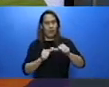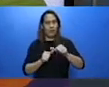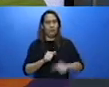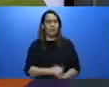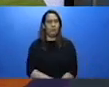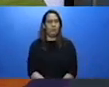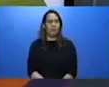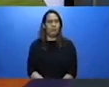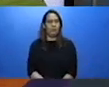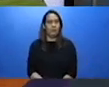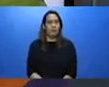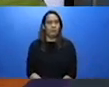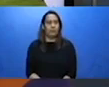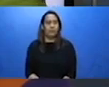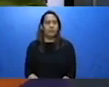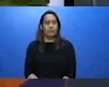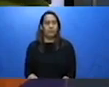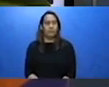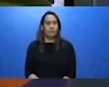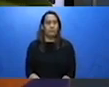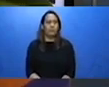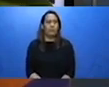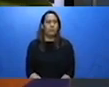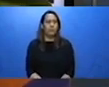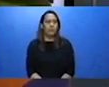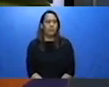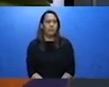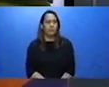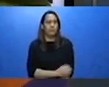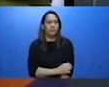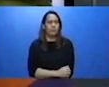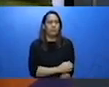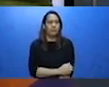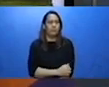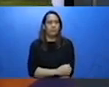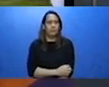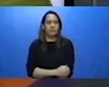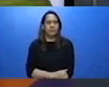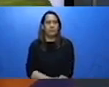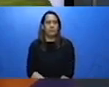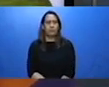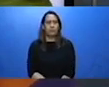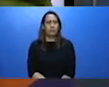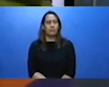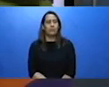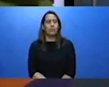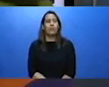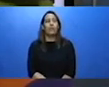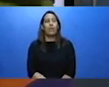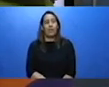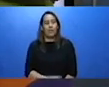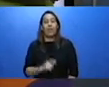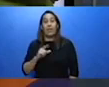já até fez isso no começo da aula, não é? Um sinônimo para existir, ter.